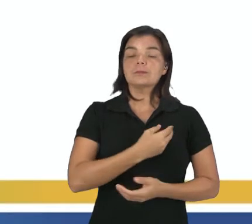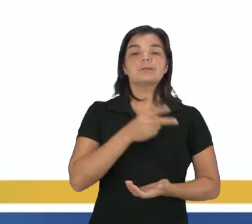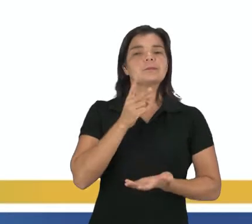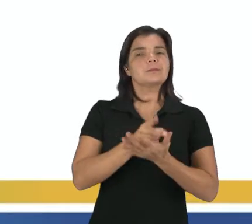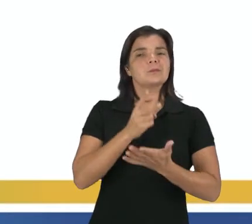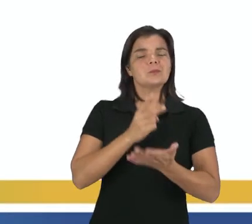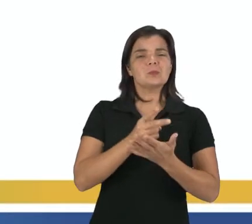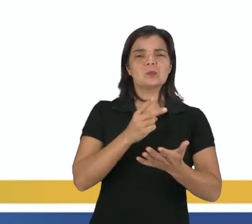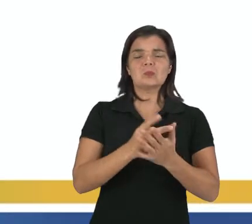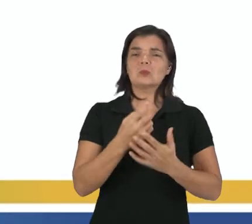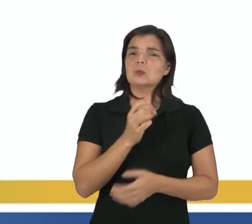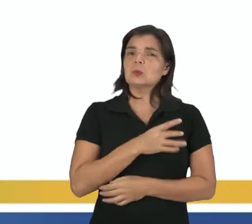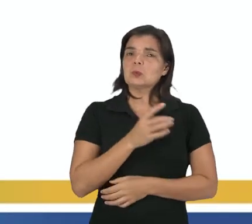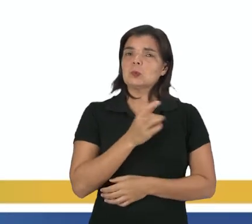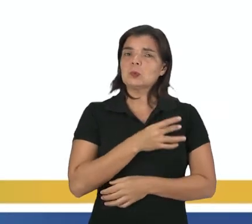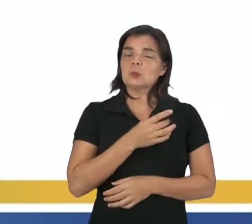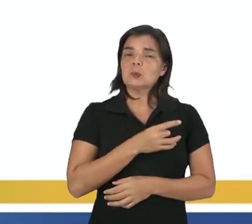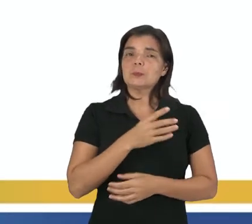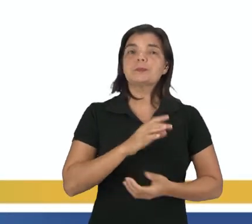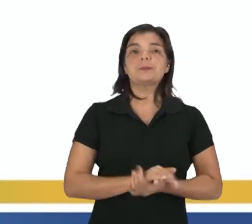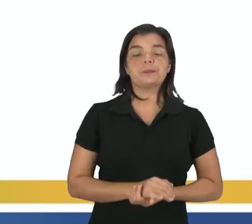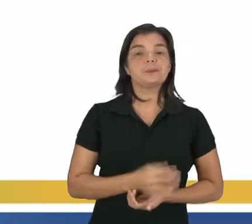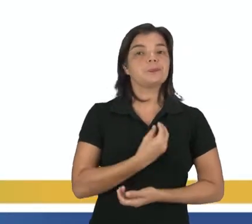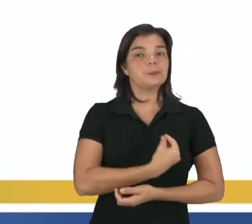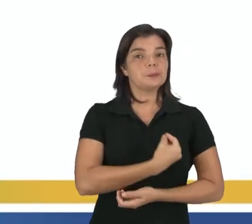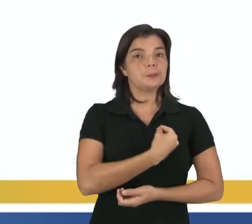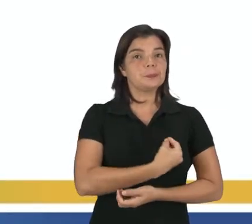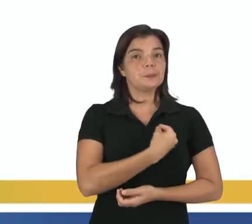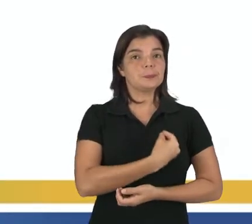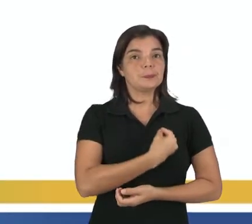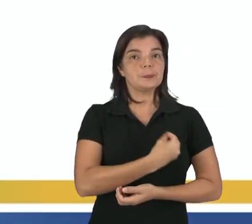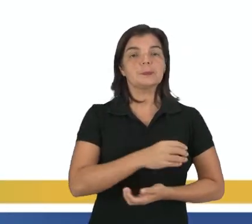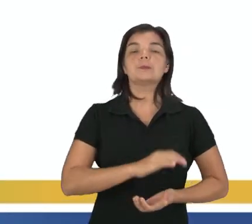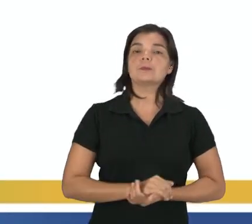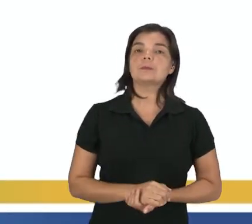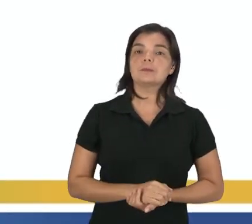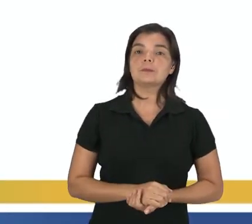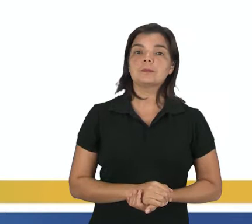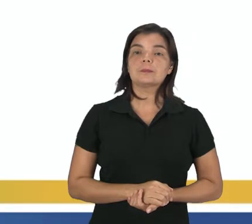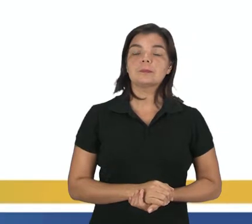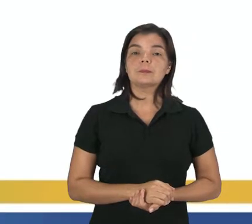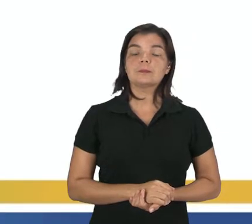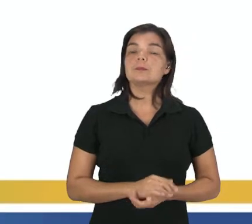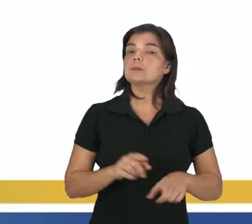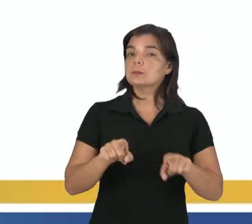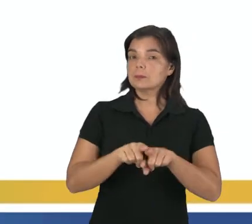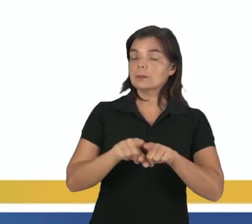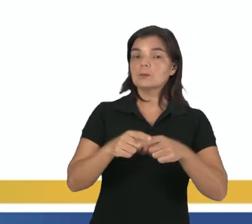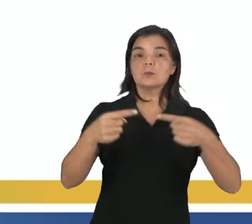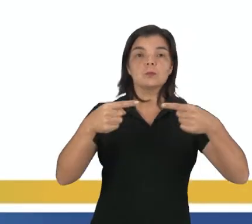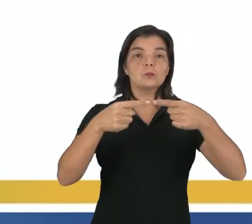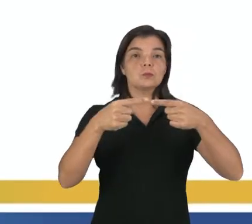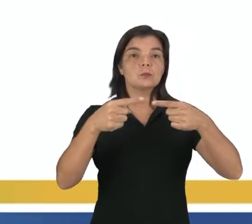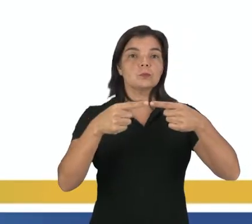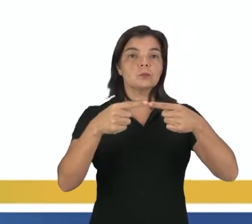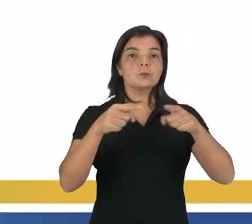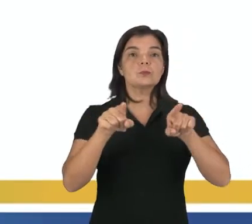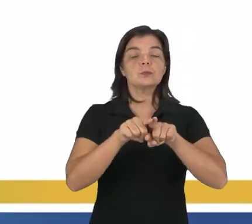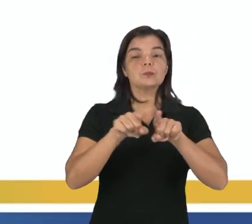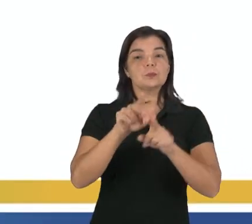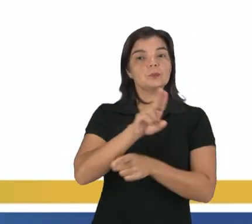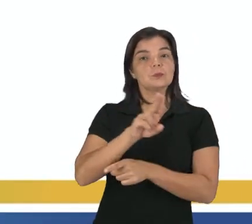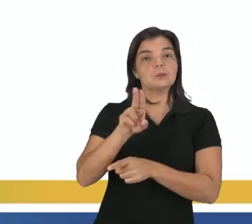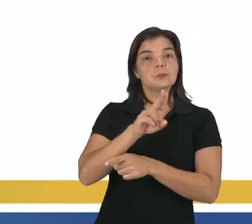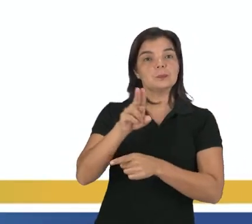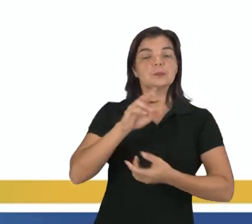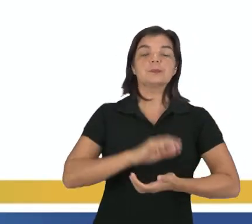constantemente atormentados. Os habitantes atormentados. Atormentados, plural, porque